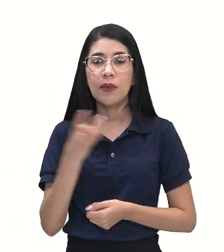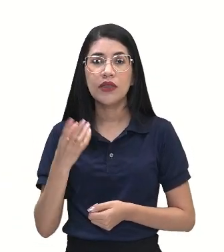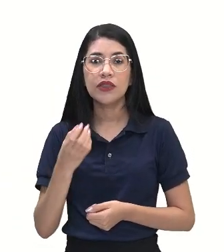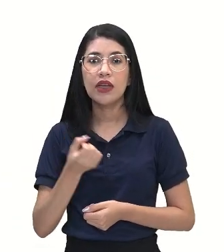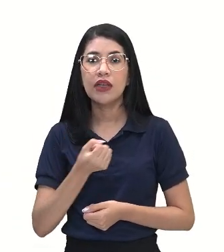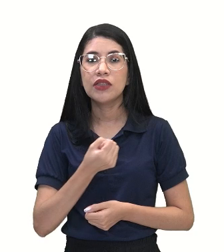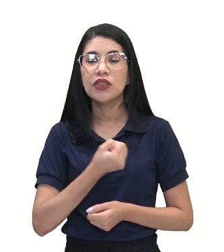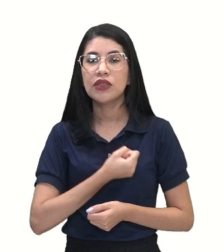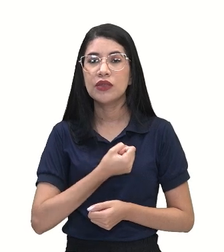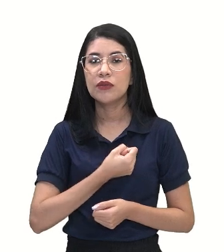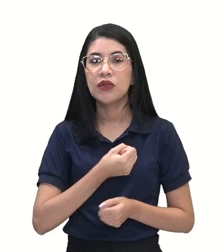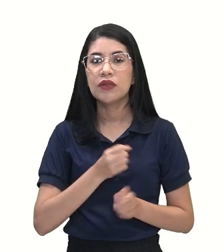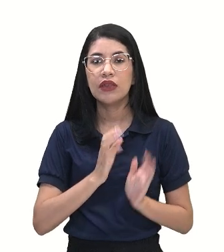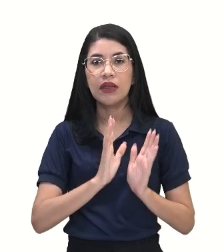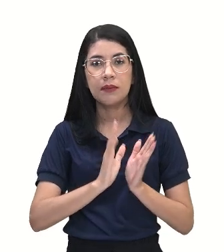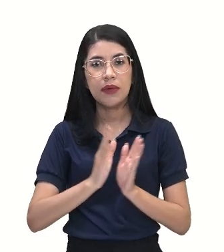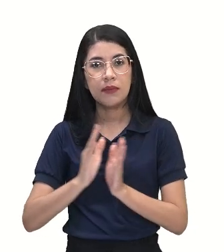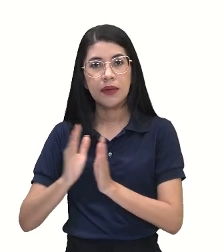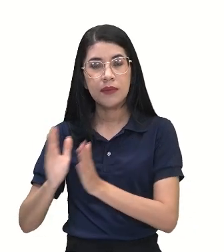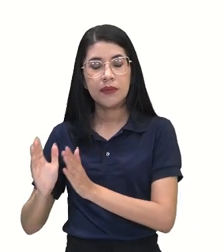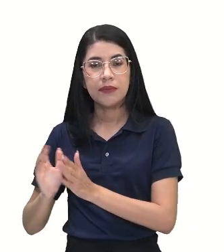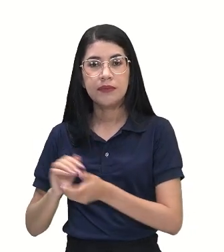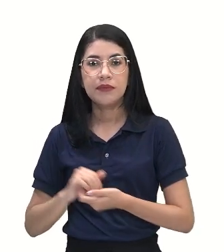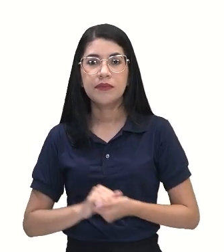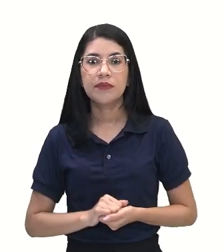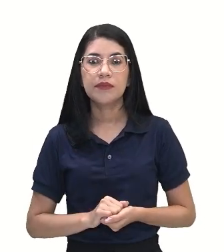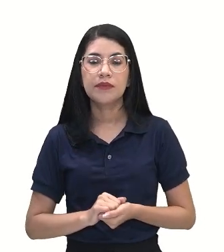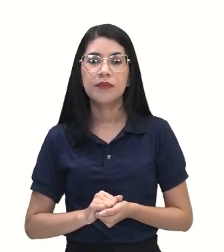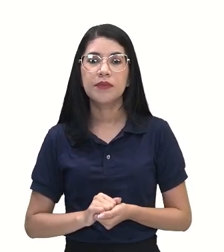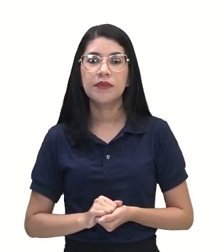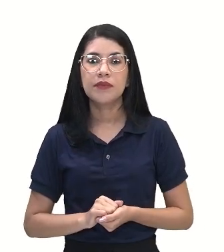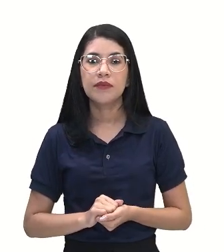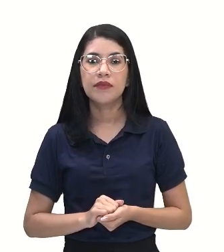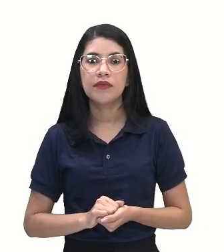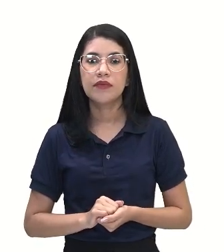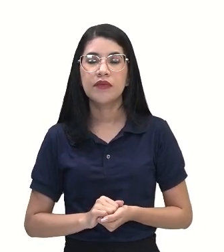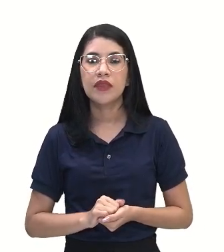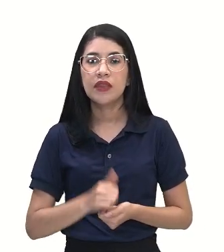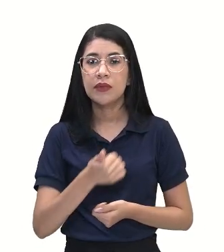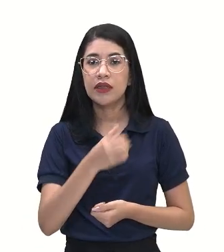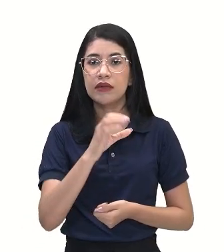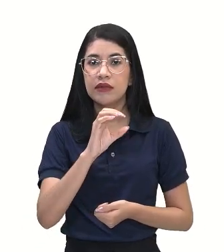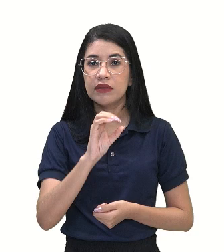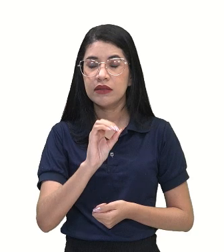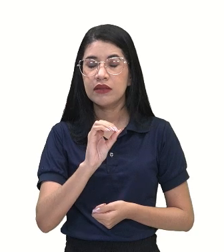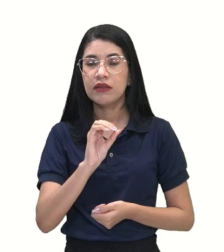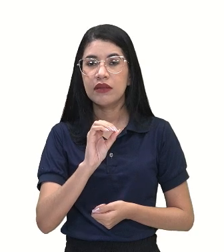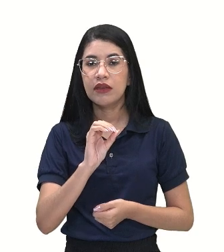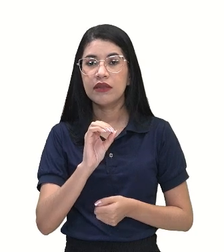eu tenho aí na minha sequência numérica. Então eu tenho 10 termos, tá?